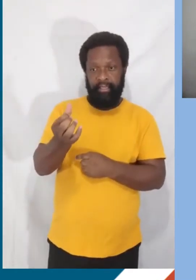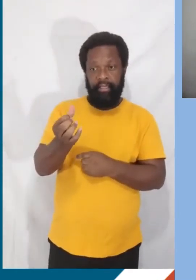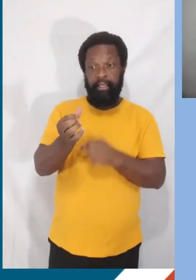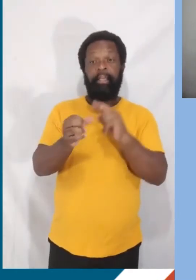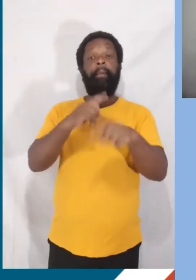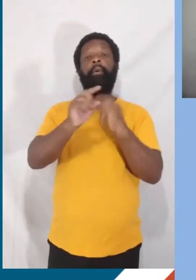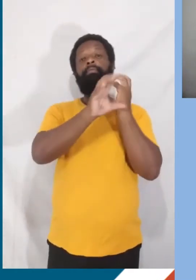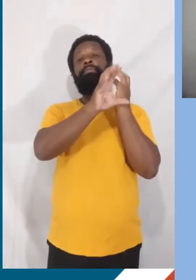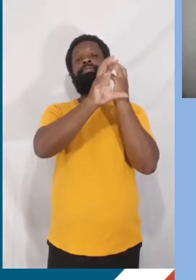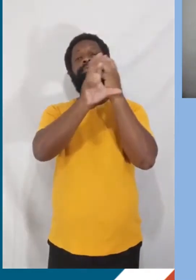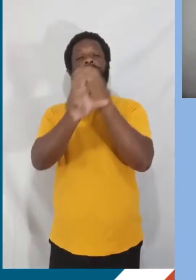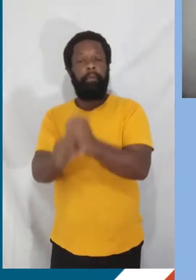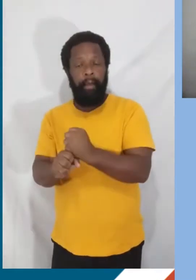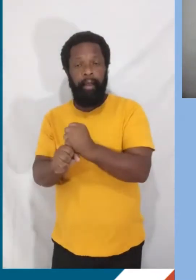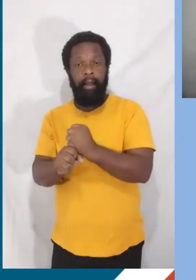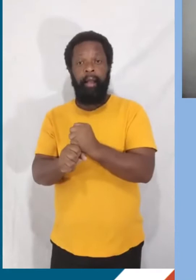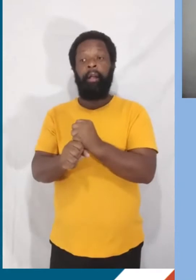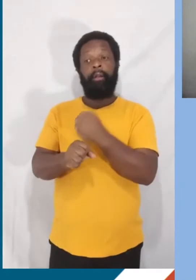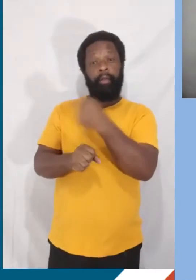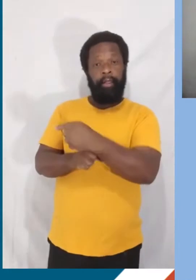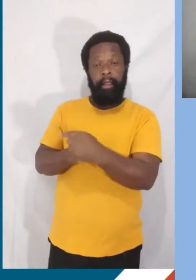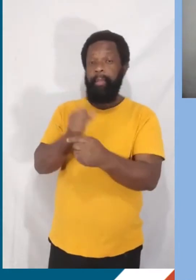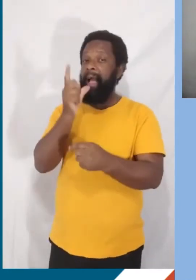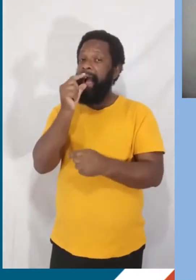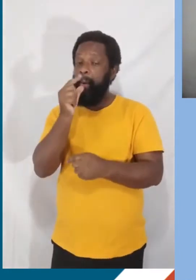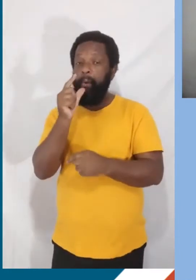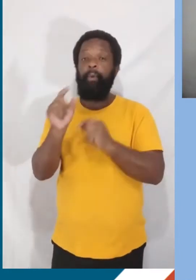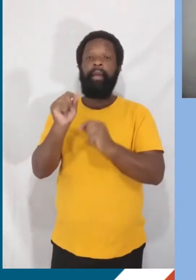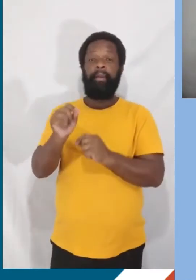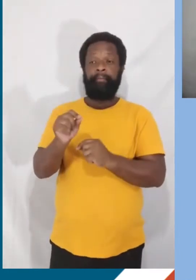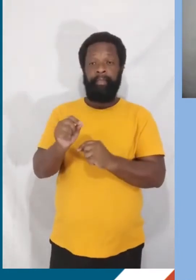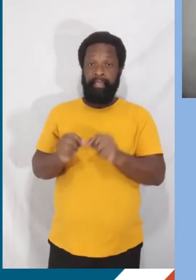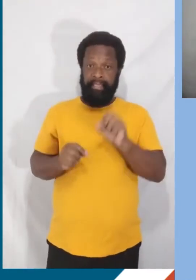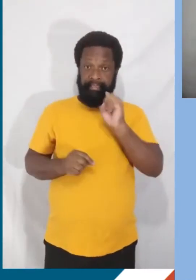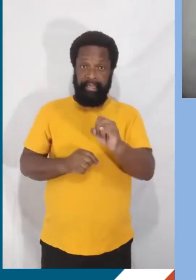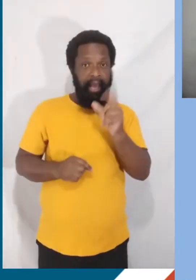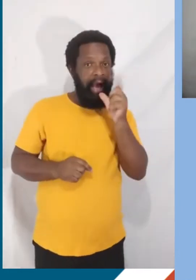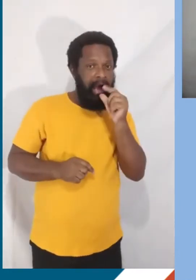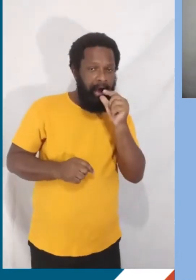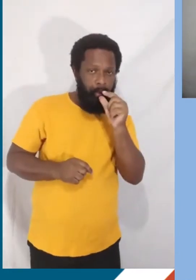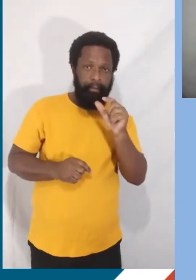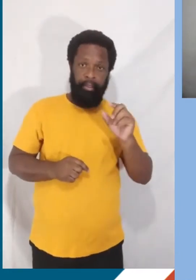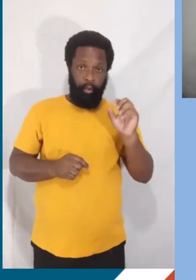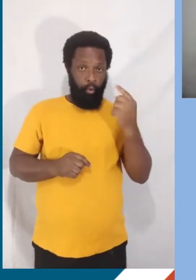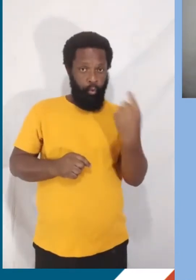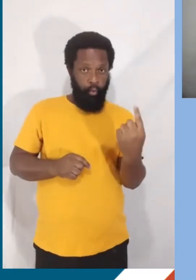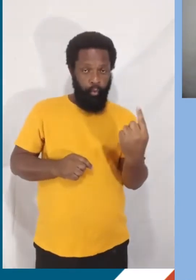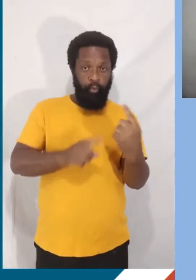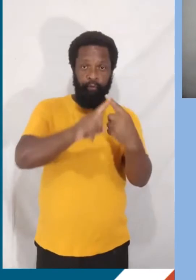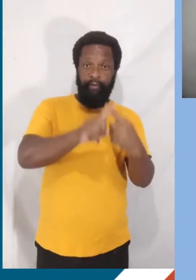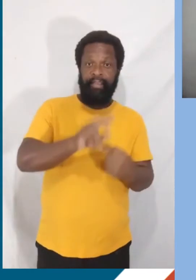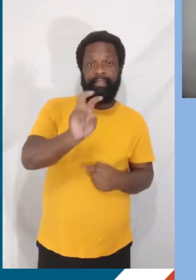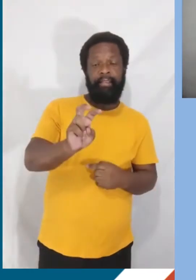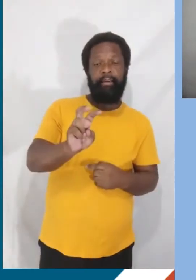dele, 16. E somar com o outro lado lá da molécula da água, em que vai ser o quê? Se aqui o índice da água, do oxigênio,